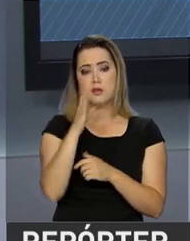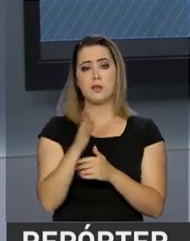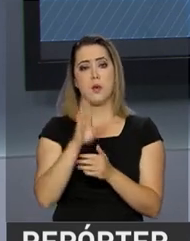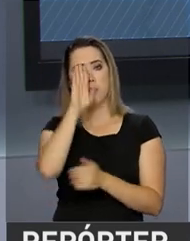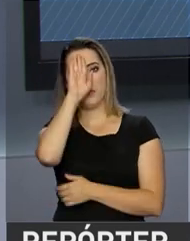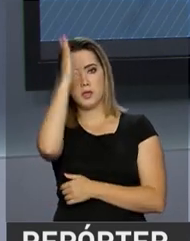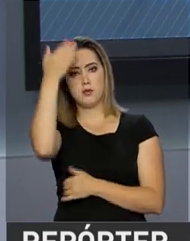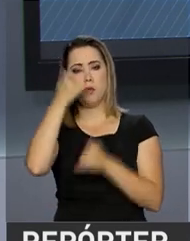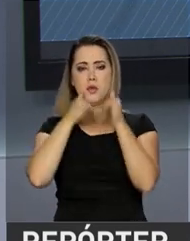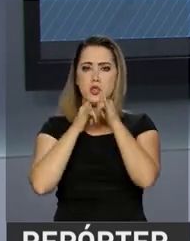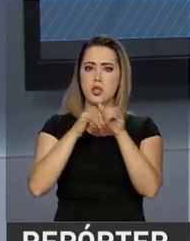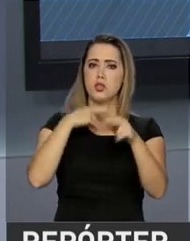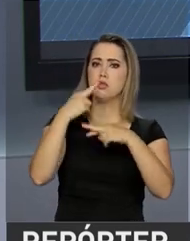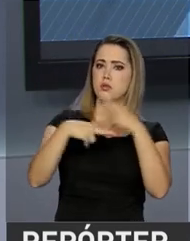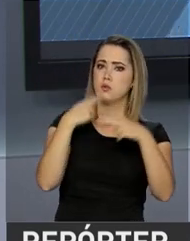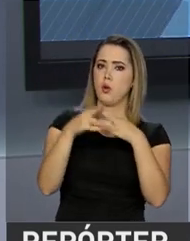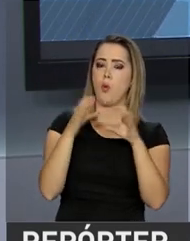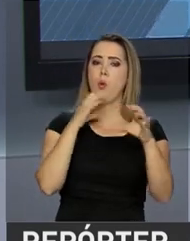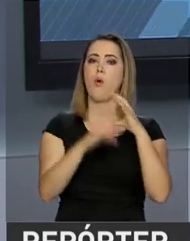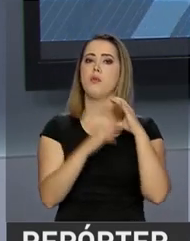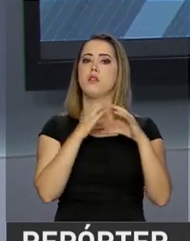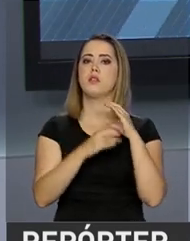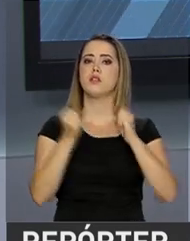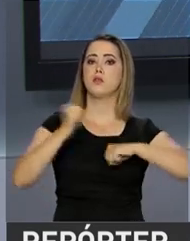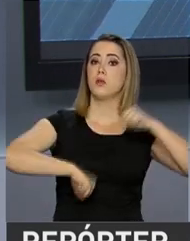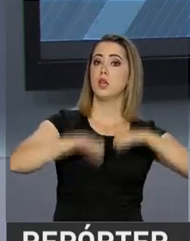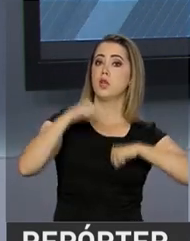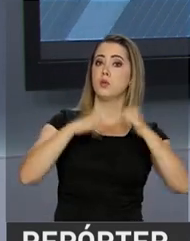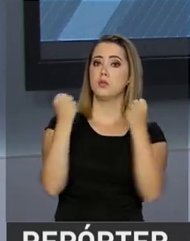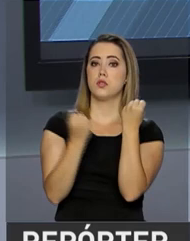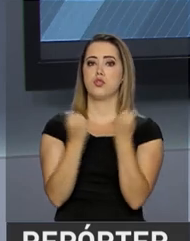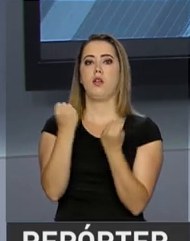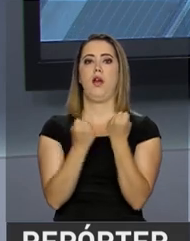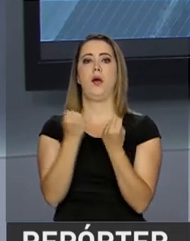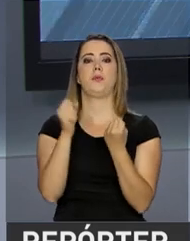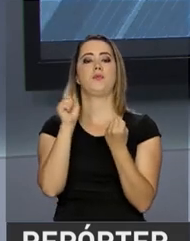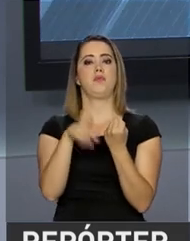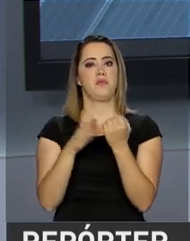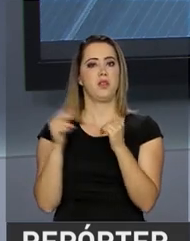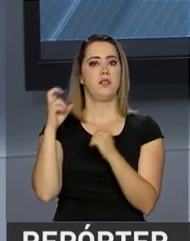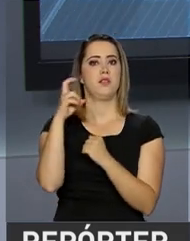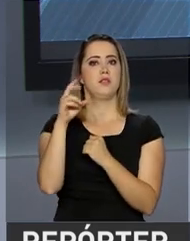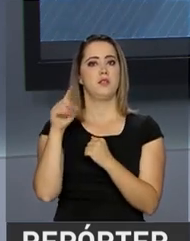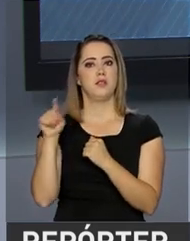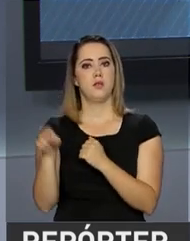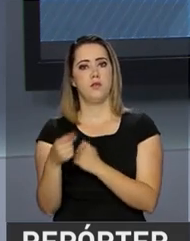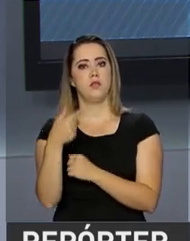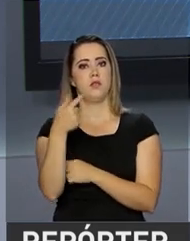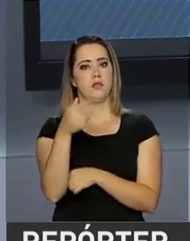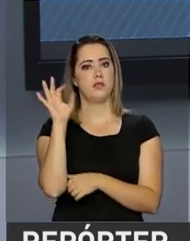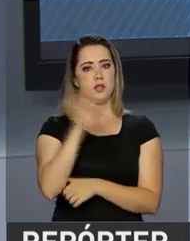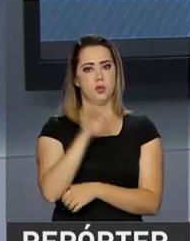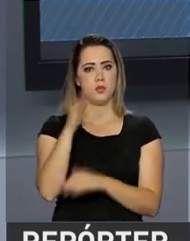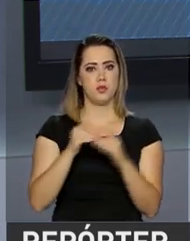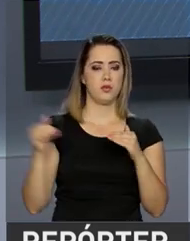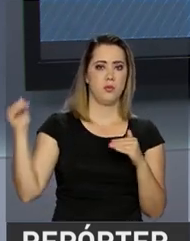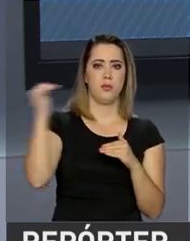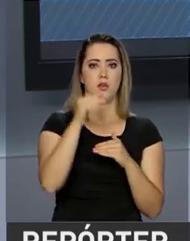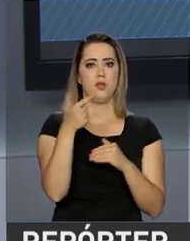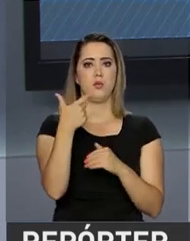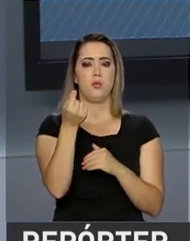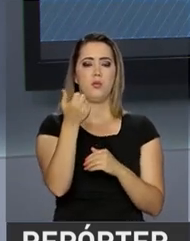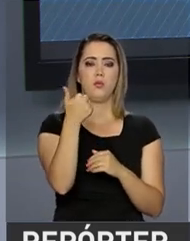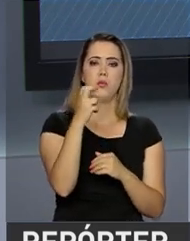energias renováveis telecomunicações e na indústria automotora o índice de 5,7 por cento maior que em